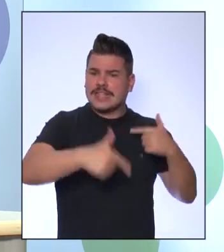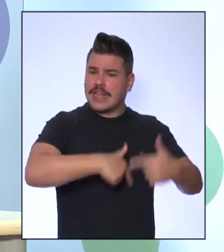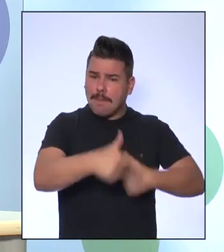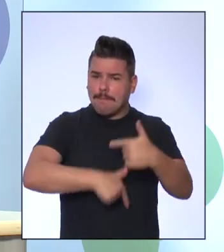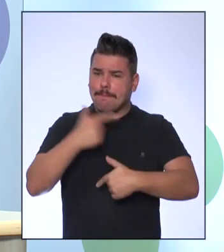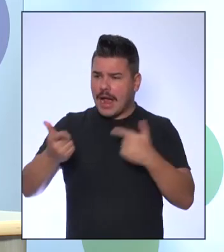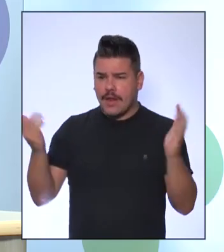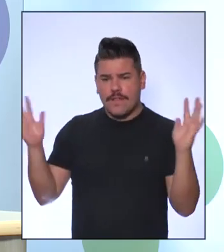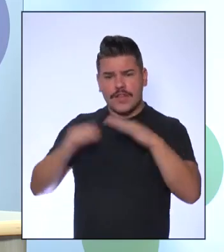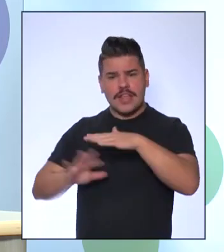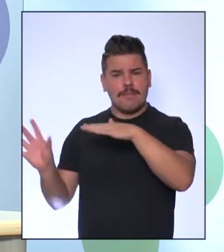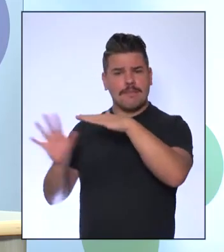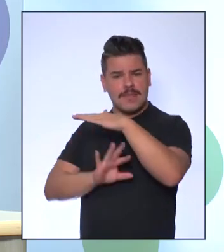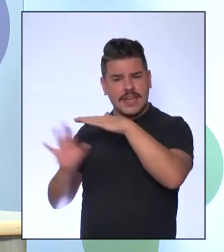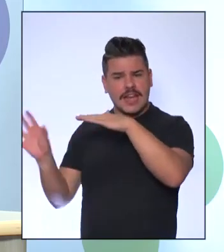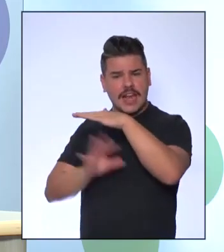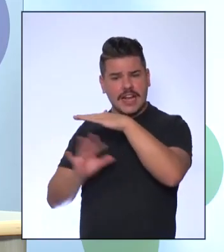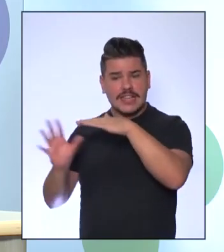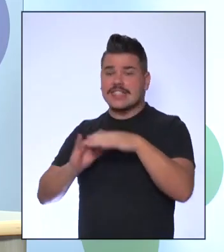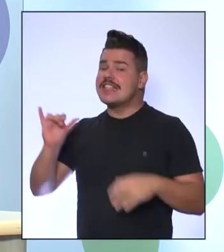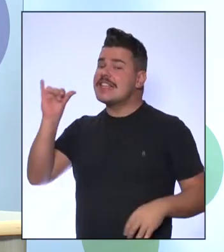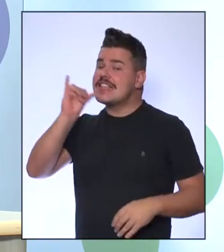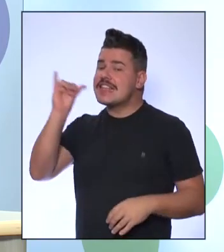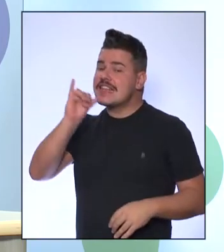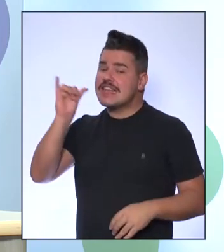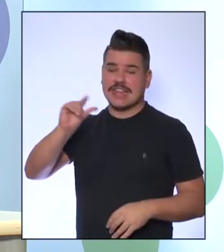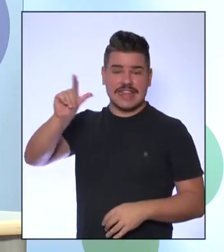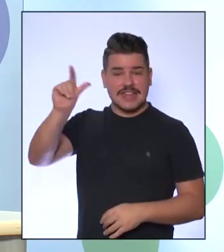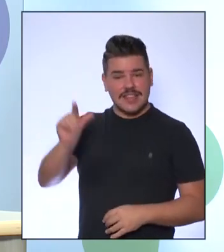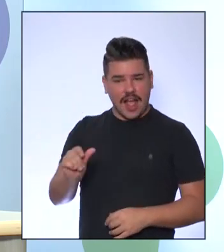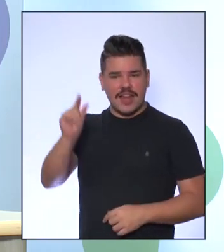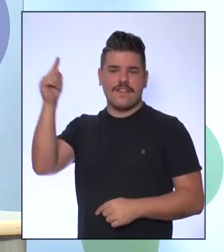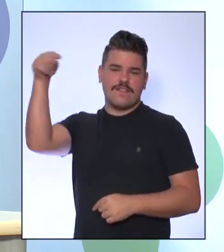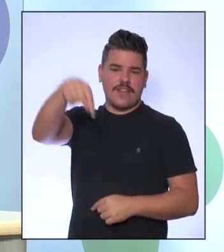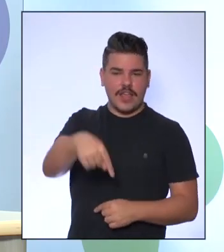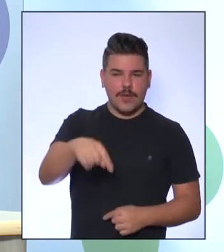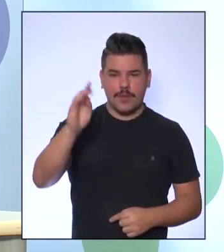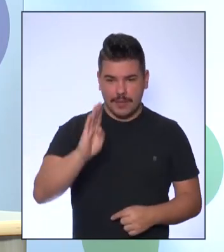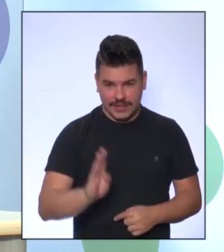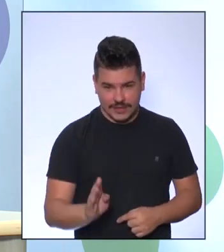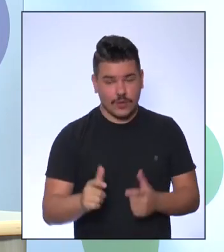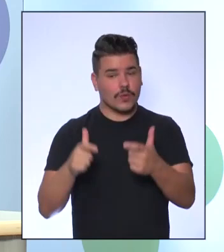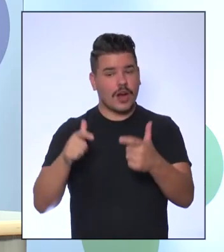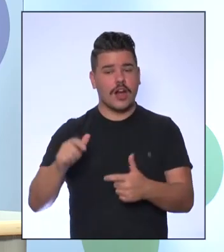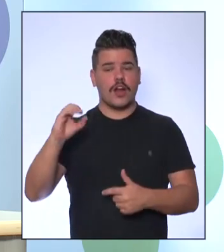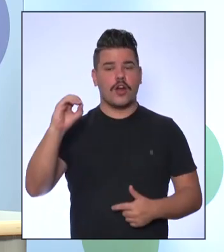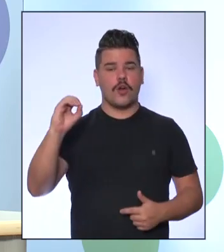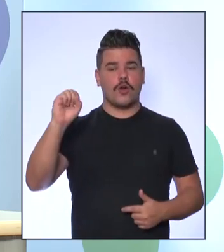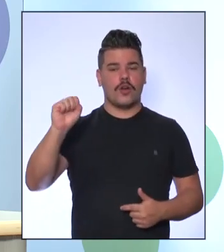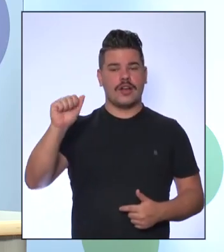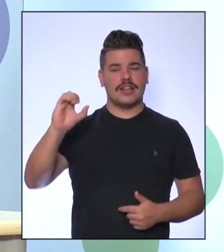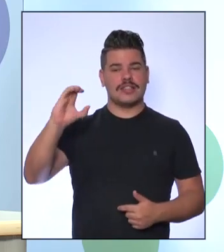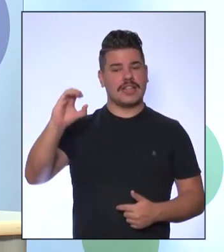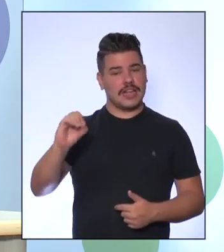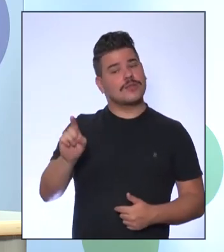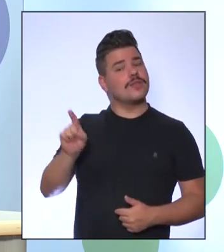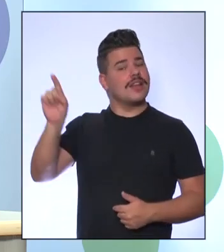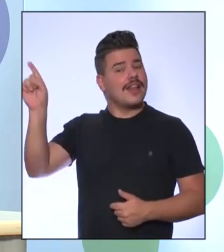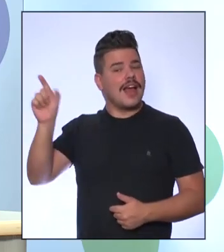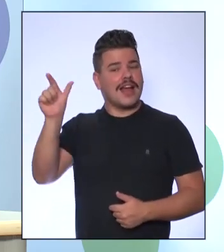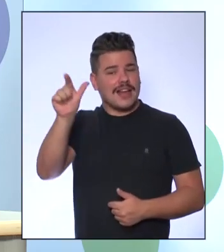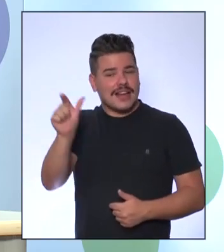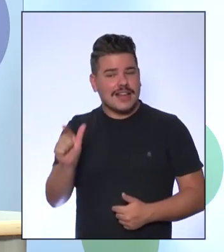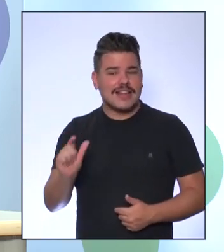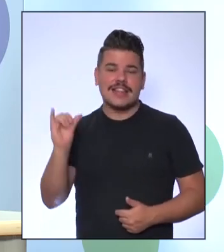de principalmente imigrantes italianos. Nós devemos lembrar que Osasco é o nome de uma cidadezinha pequena lá